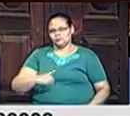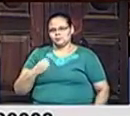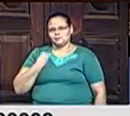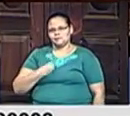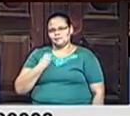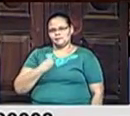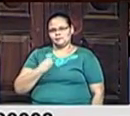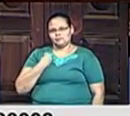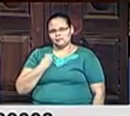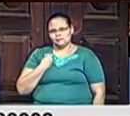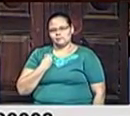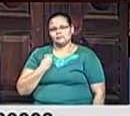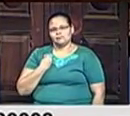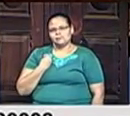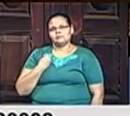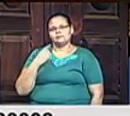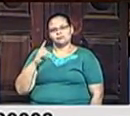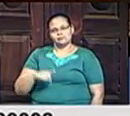como cláusula pétrea,